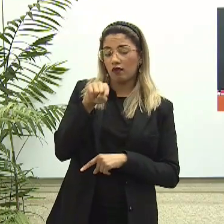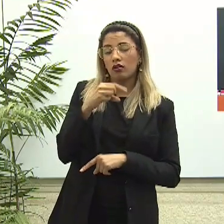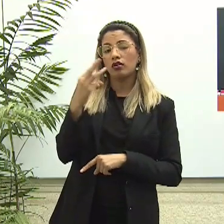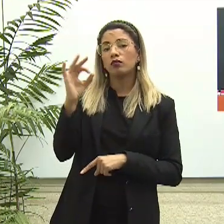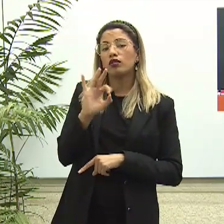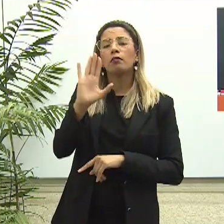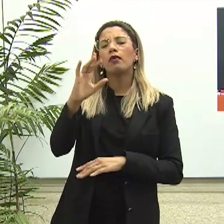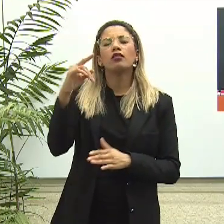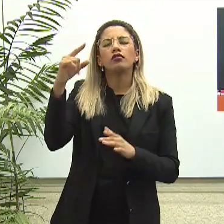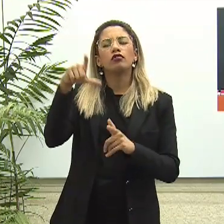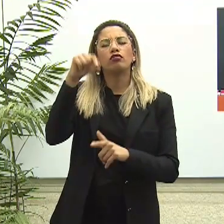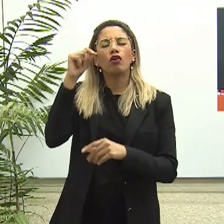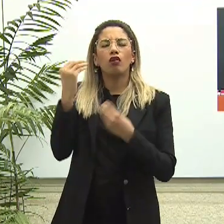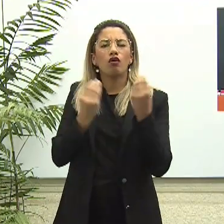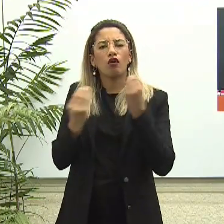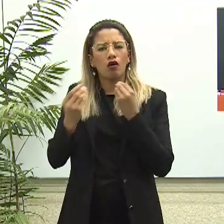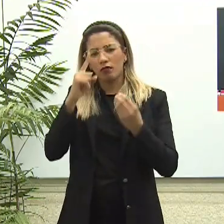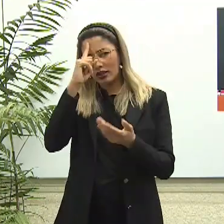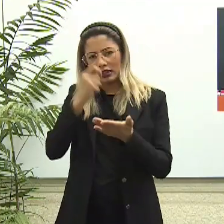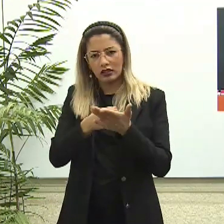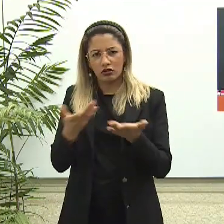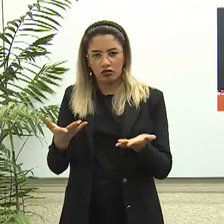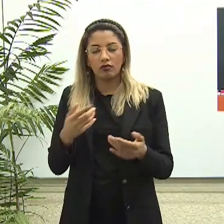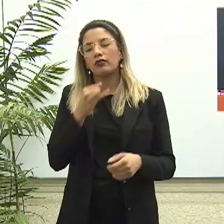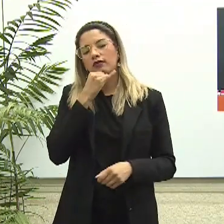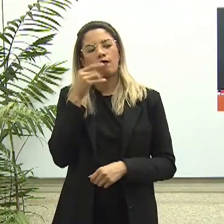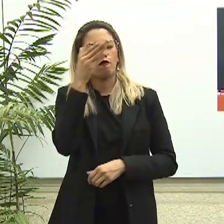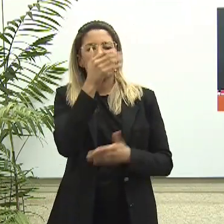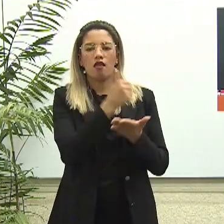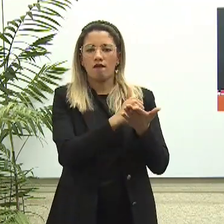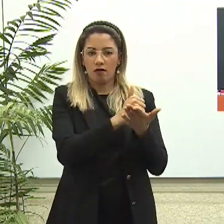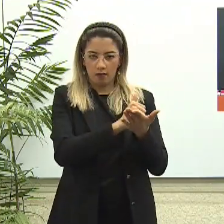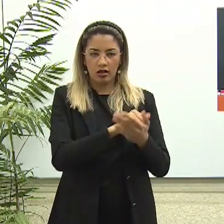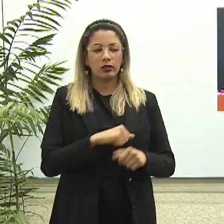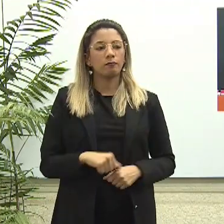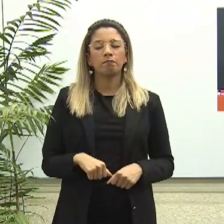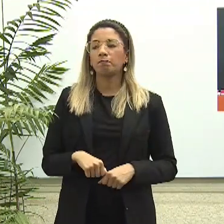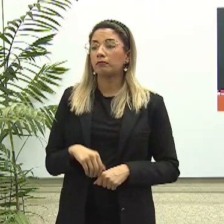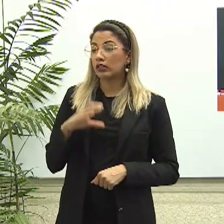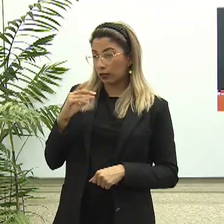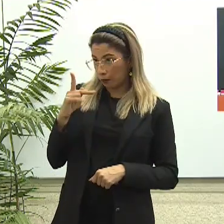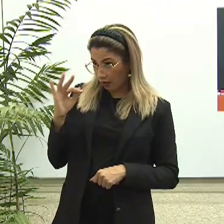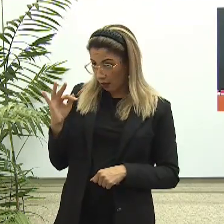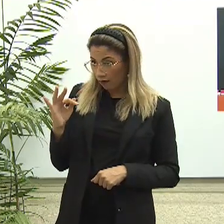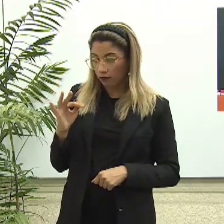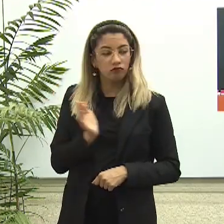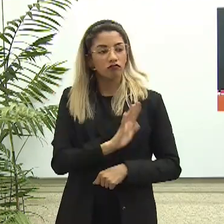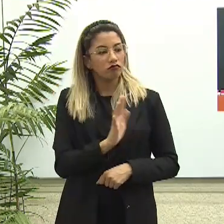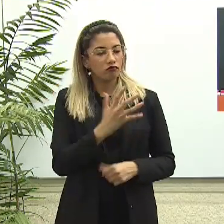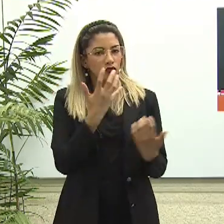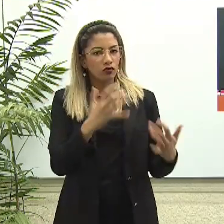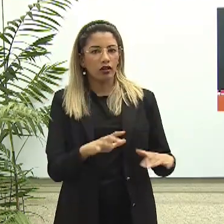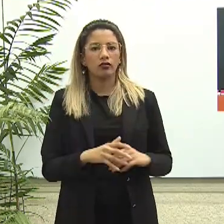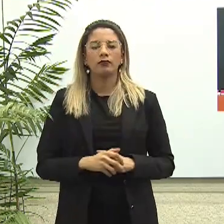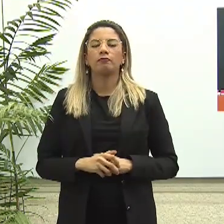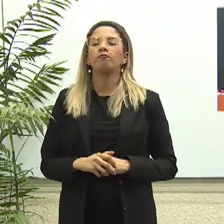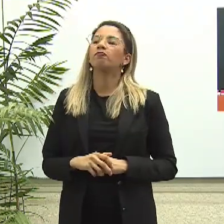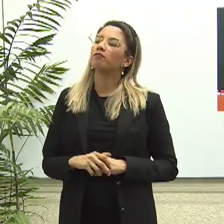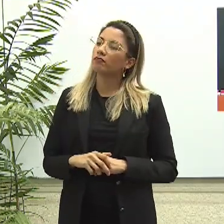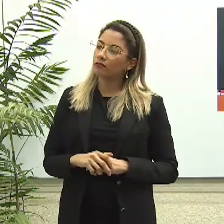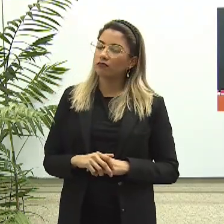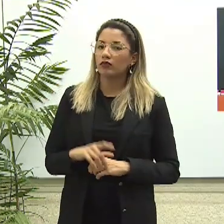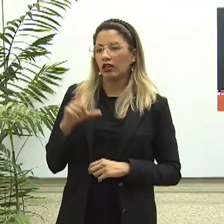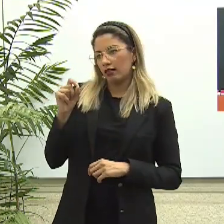farmácia lá bravo comprar uma aspirina porque eu fiquei com dor de cabeça e a mulher fala e CPF Não não vou dar CPF Ah então vai ser e